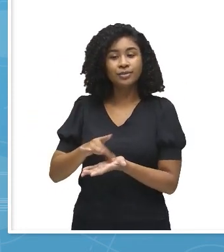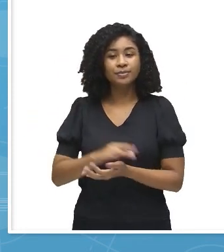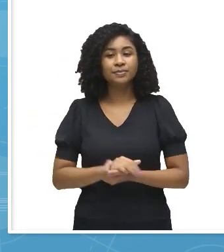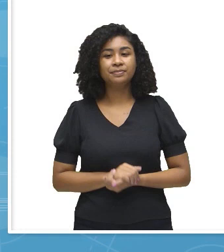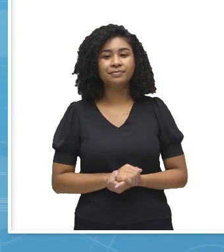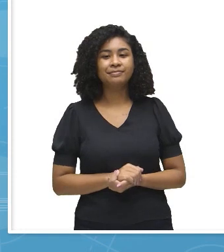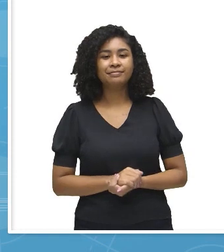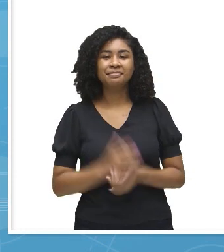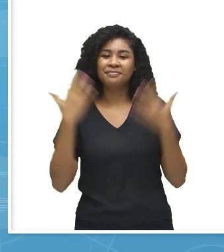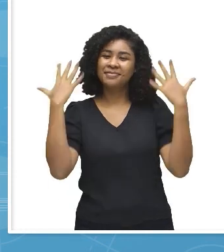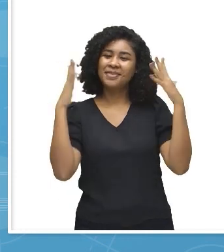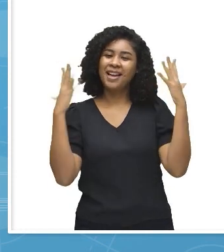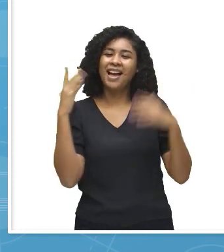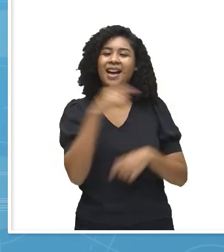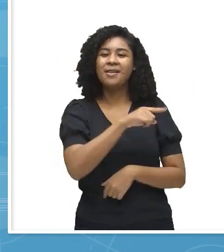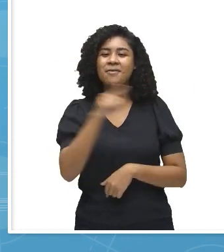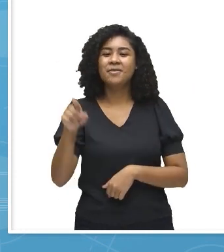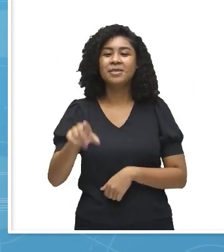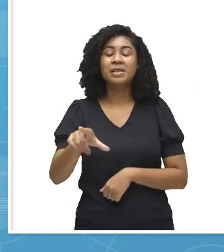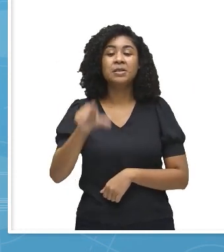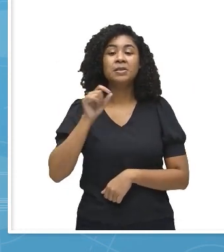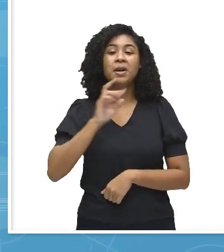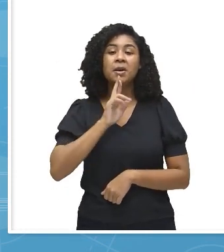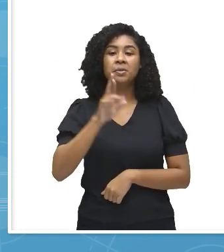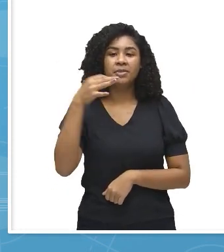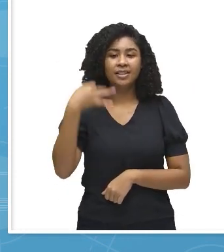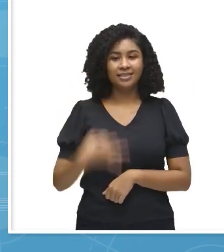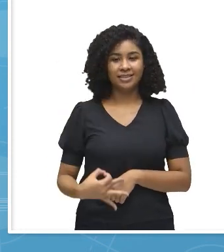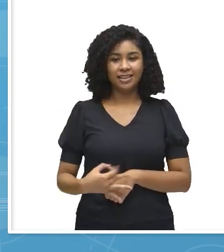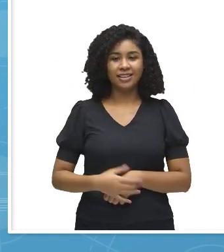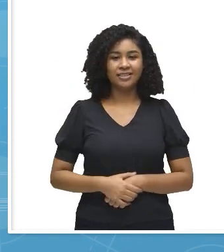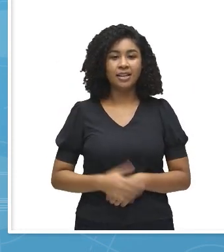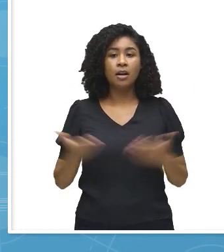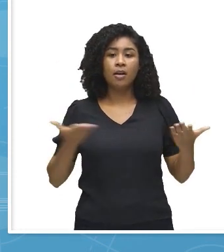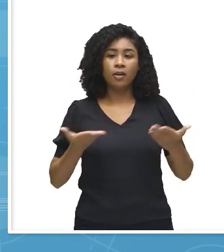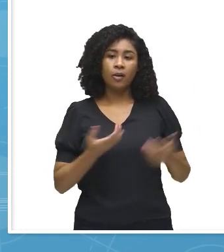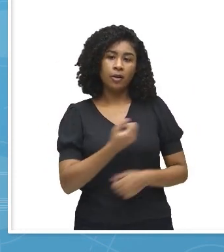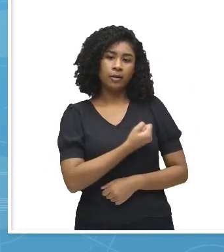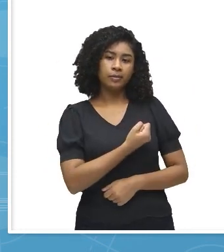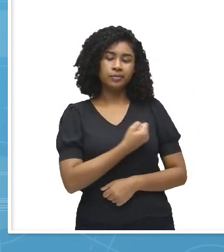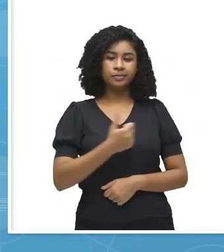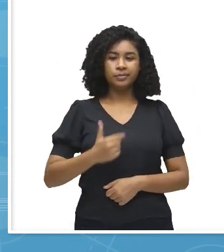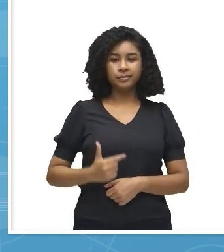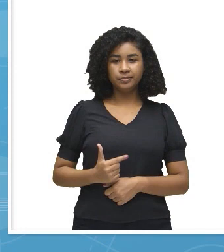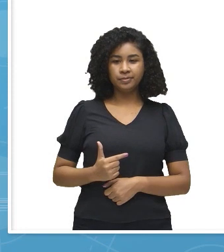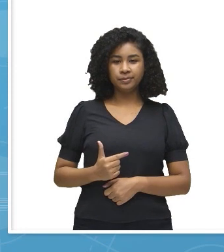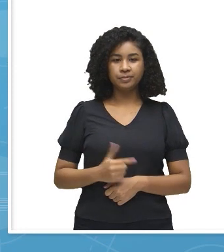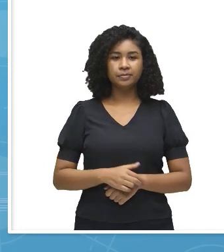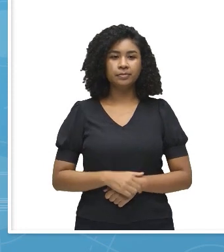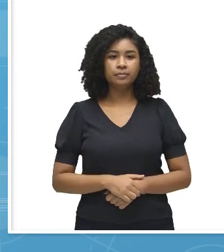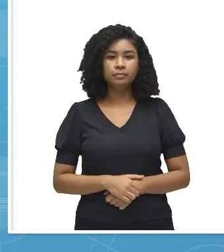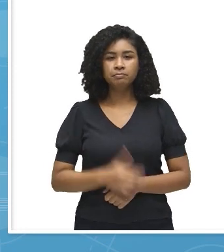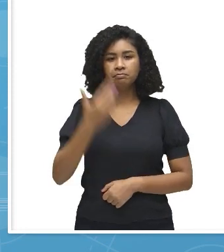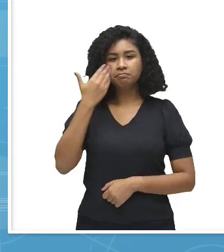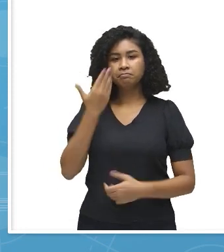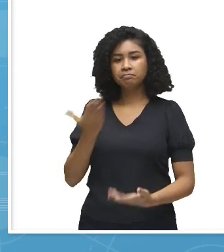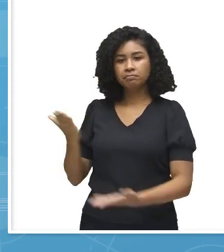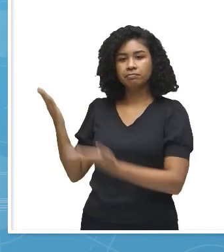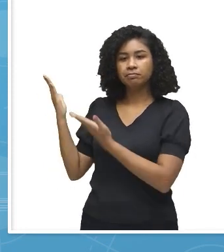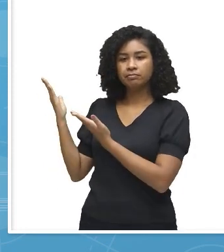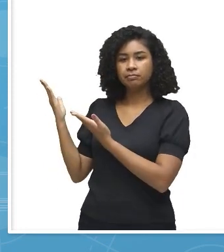aula. Parabéns aí para todo mundo que acertou. Vamos agora para a segunda questão, onde nós temos aí,